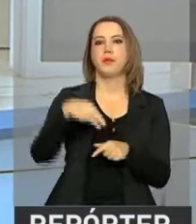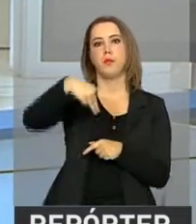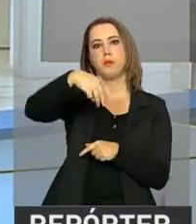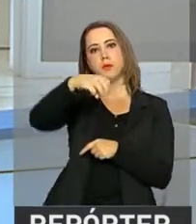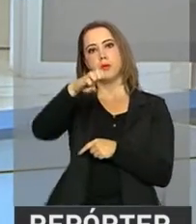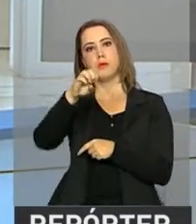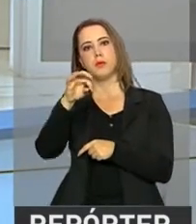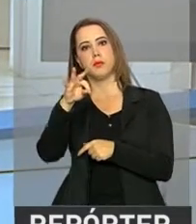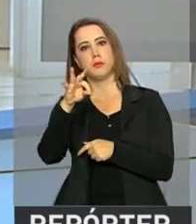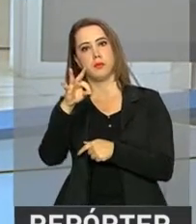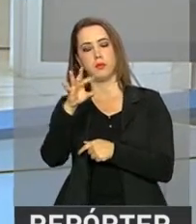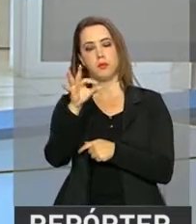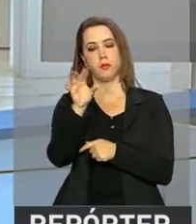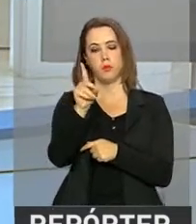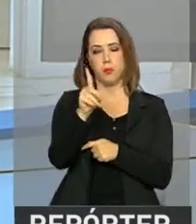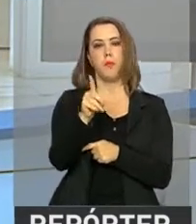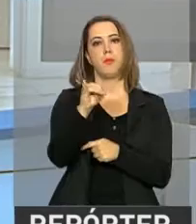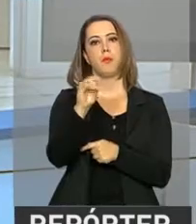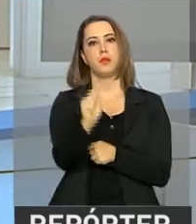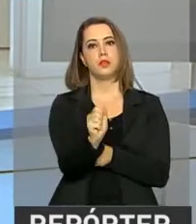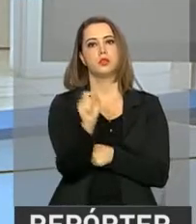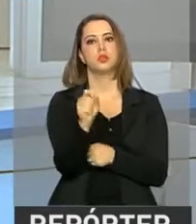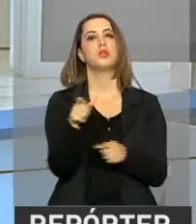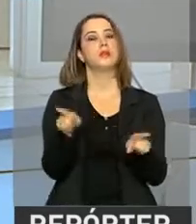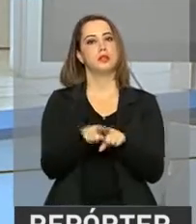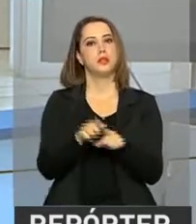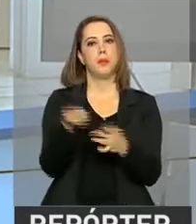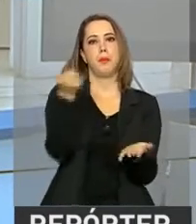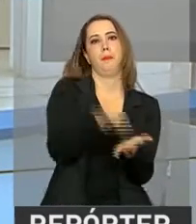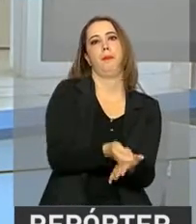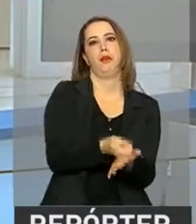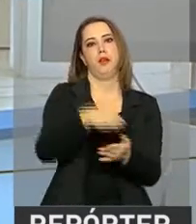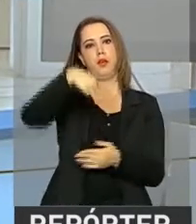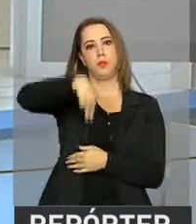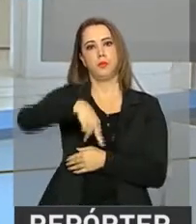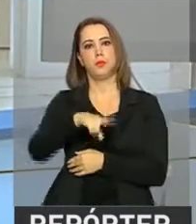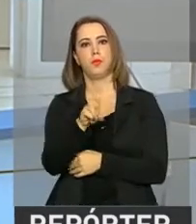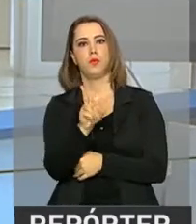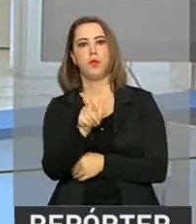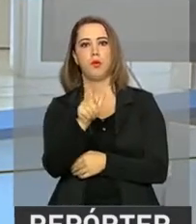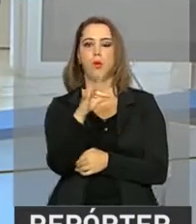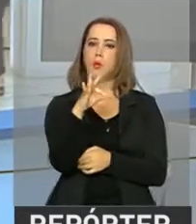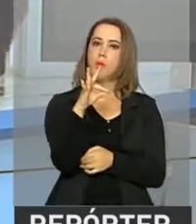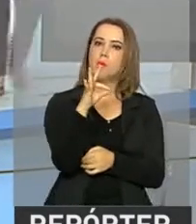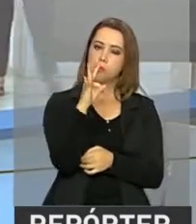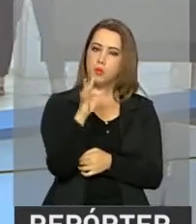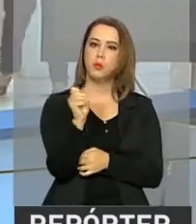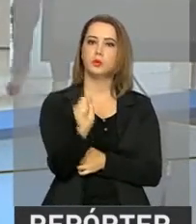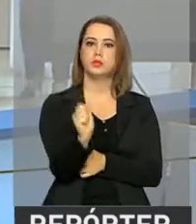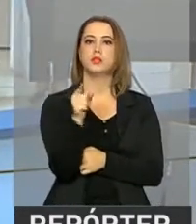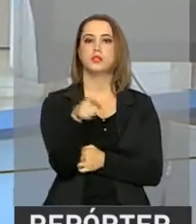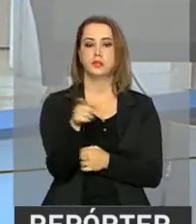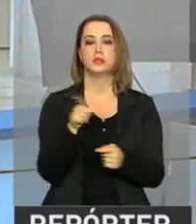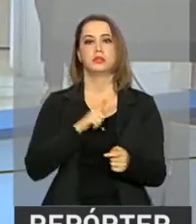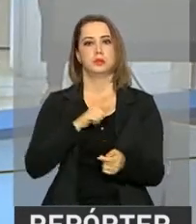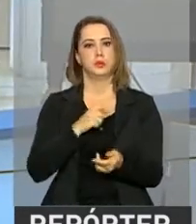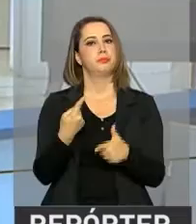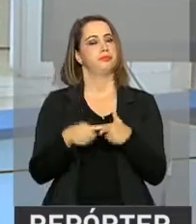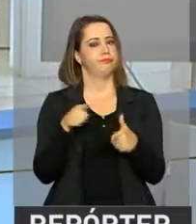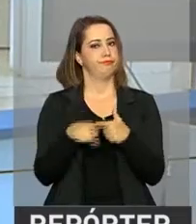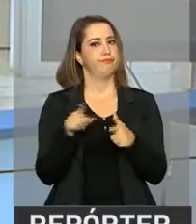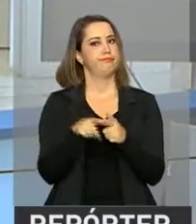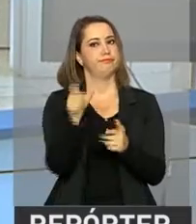pagar a multa e vai pagar multa além de receber quatro pontos na habilitação segundo o denatran com os faróis acesos